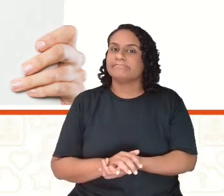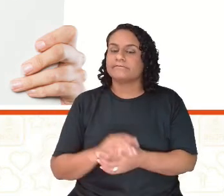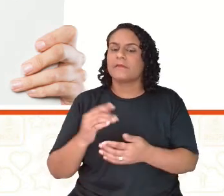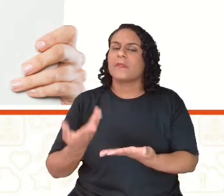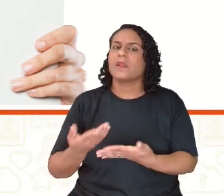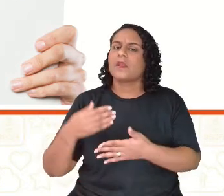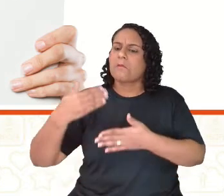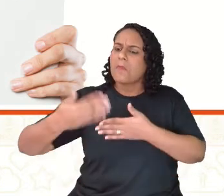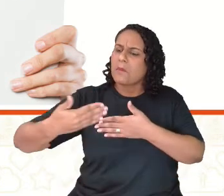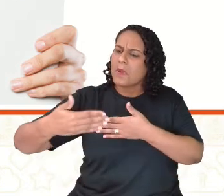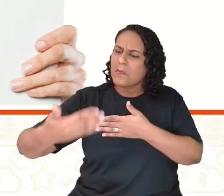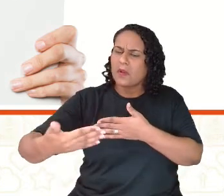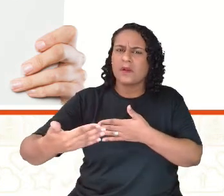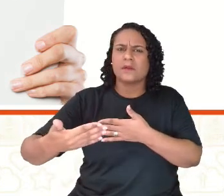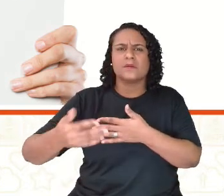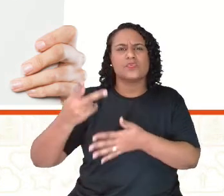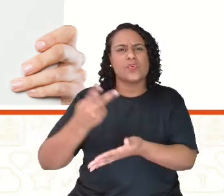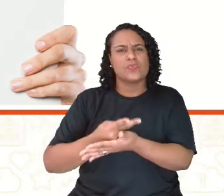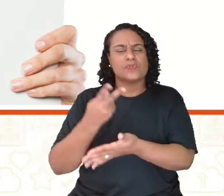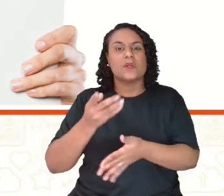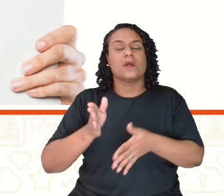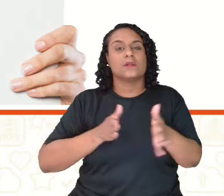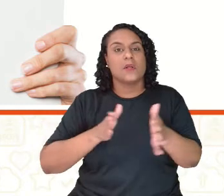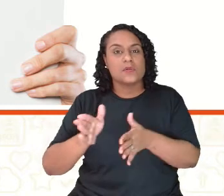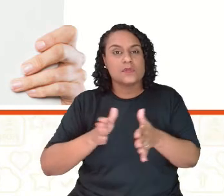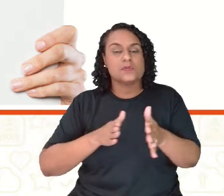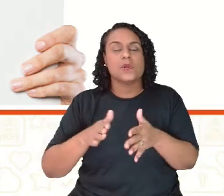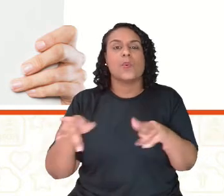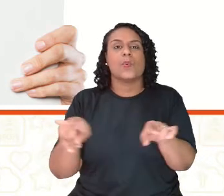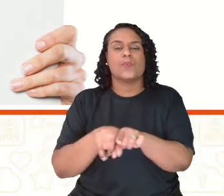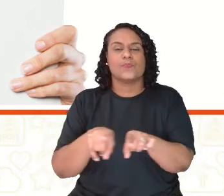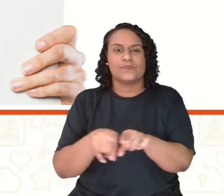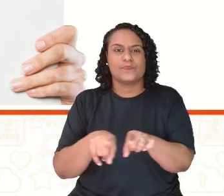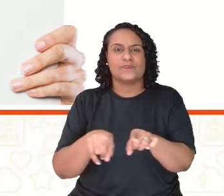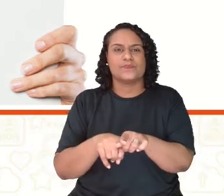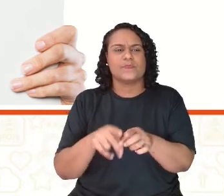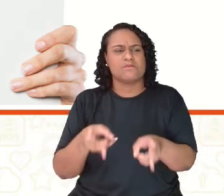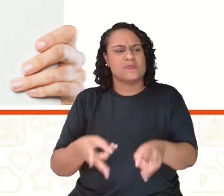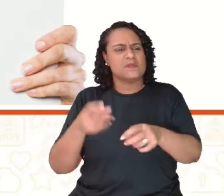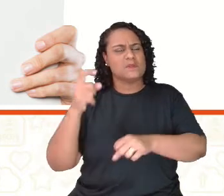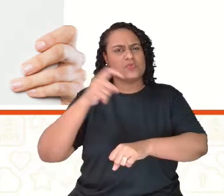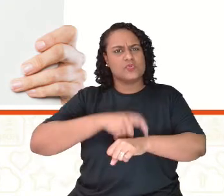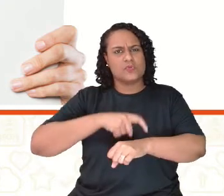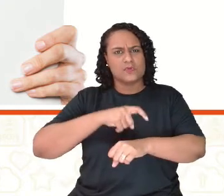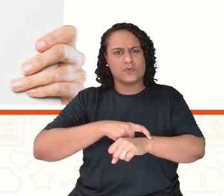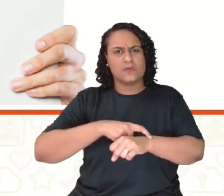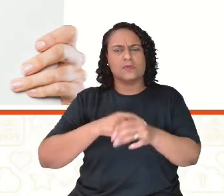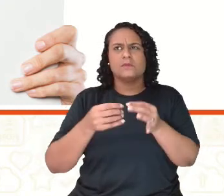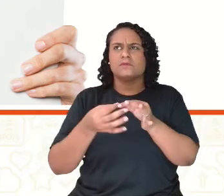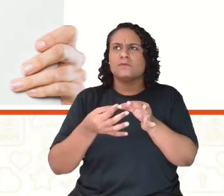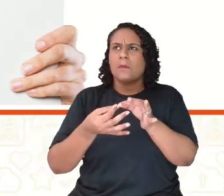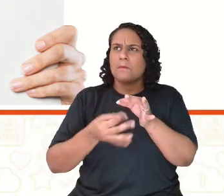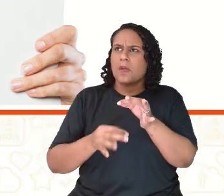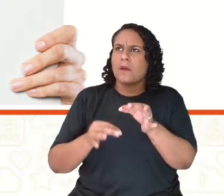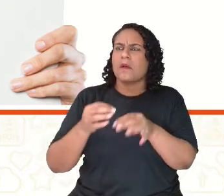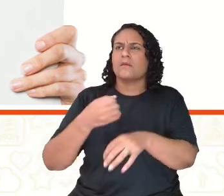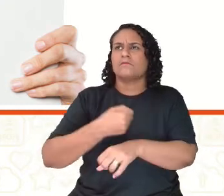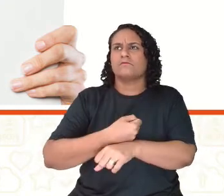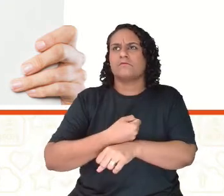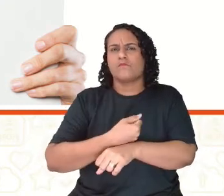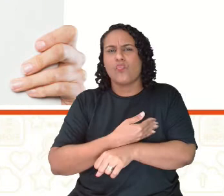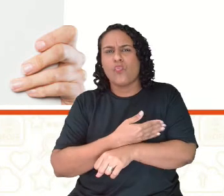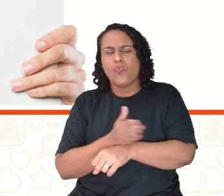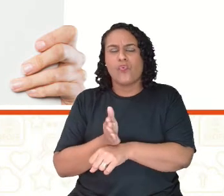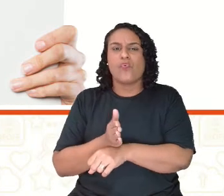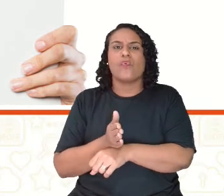dos acontecimentos, da duração dos intervalos, noção de tempo, longo ou curto, o